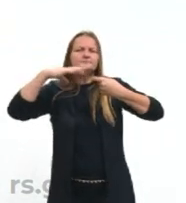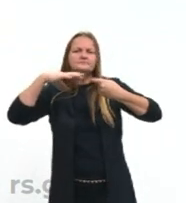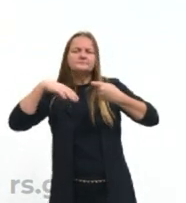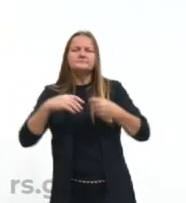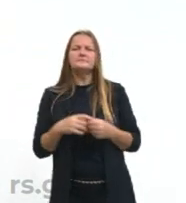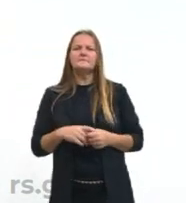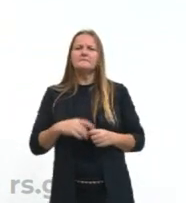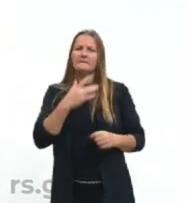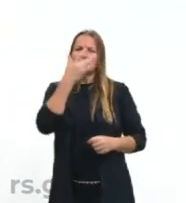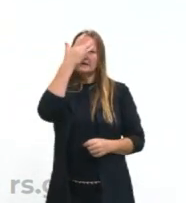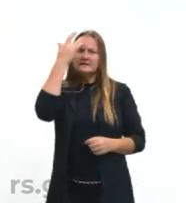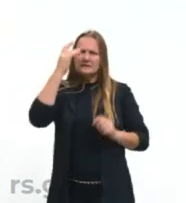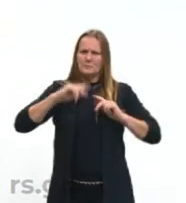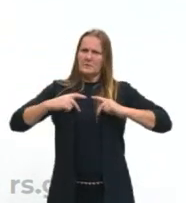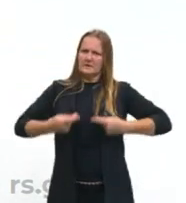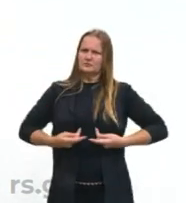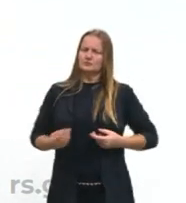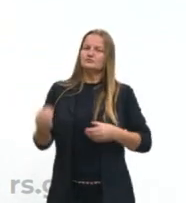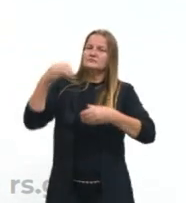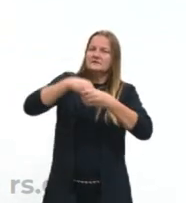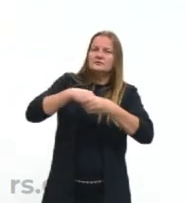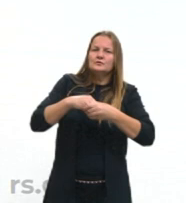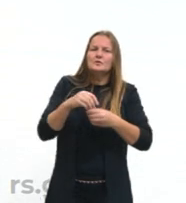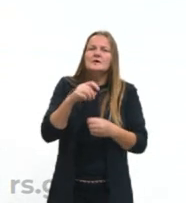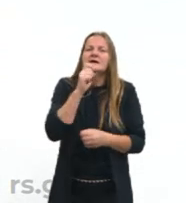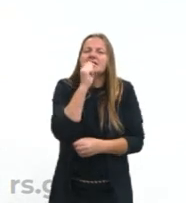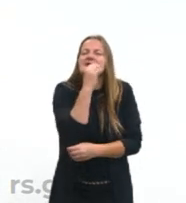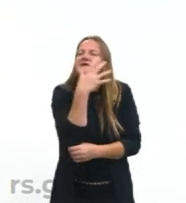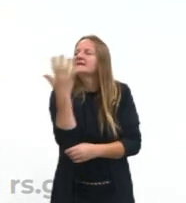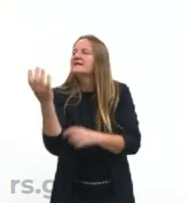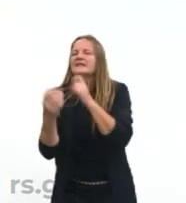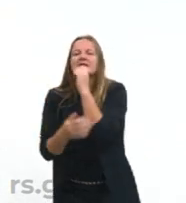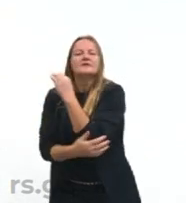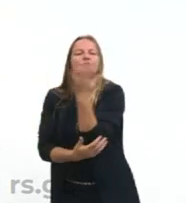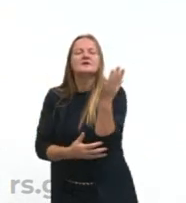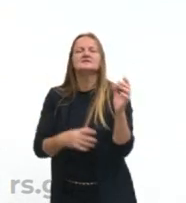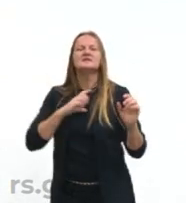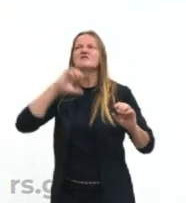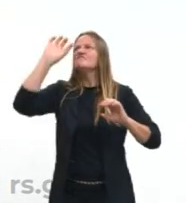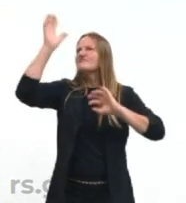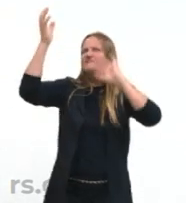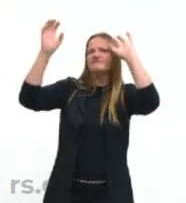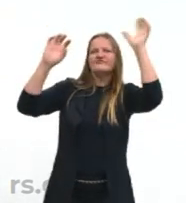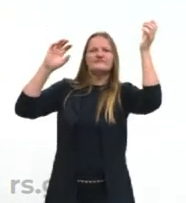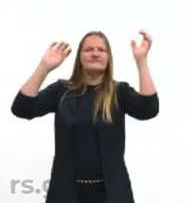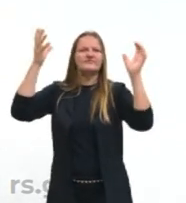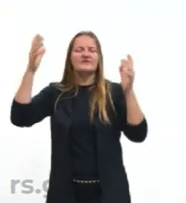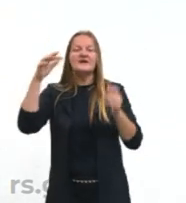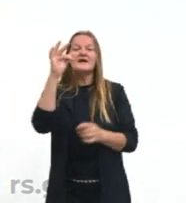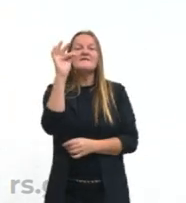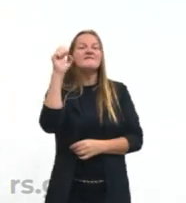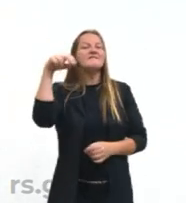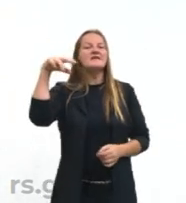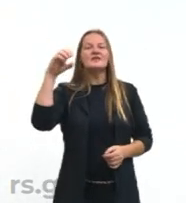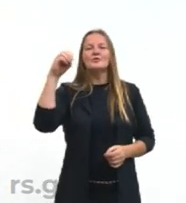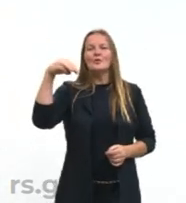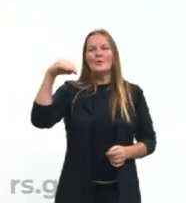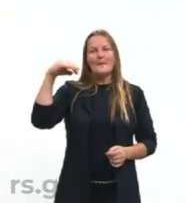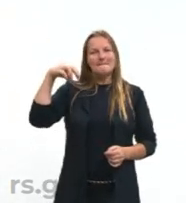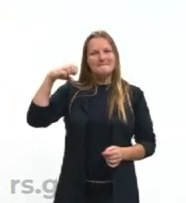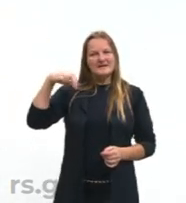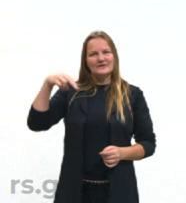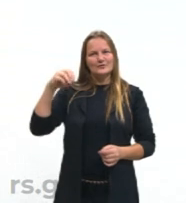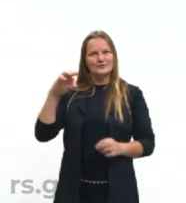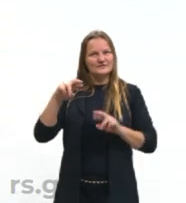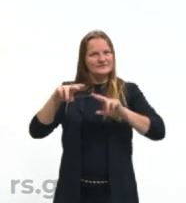está jogado na natureza a natureza com todos os seus fenômenos com todos os seus percalços né